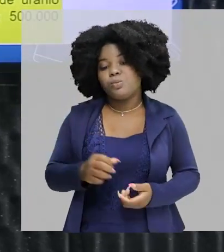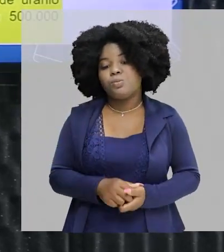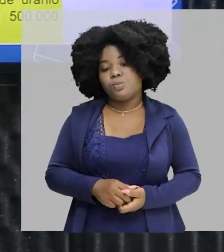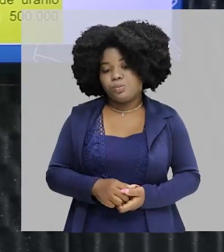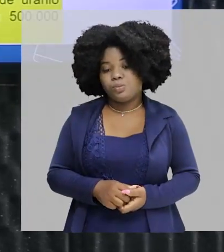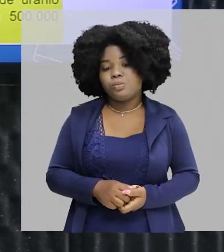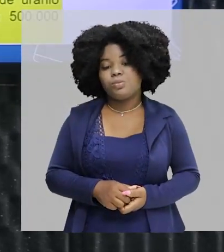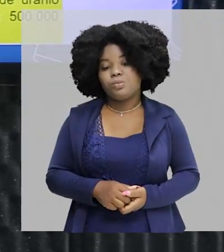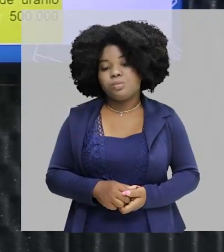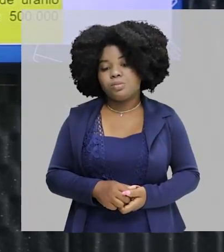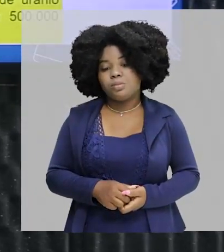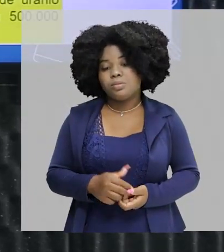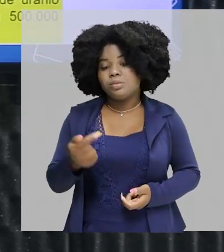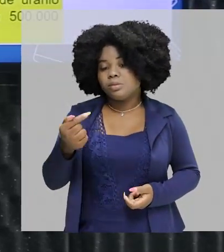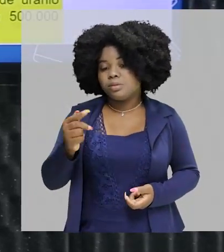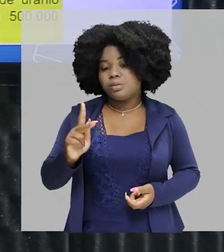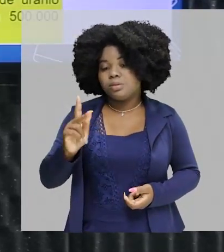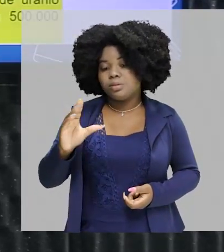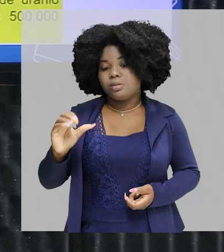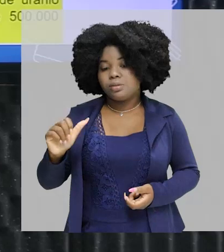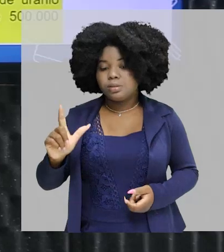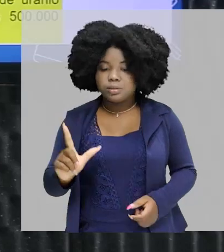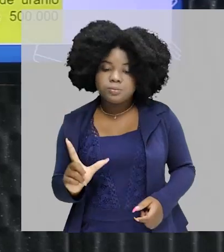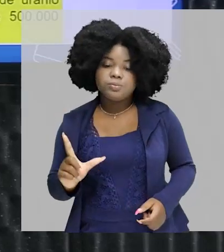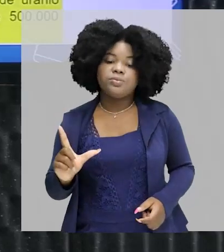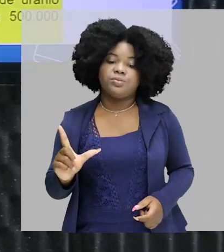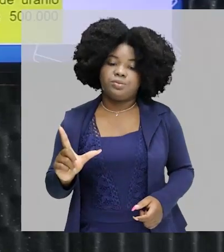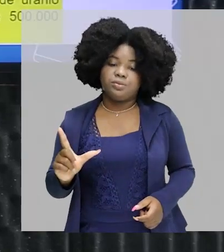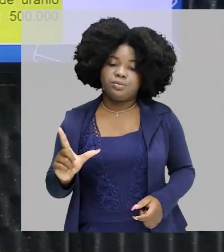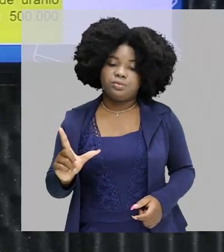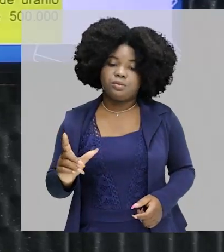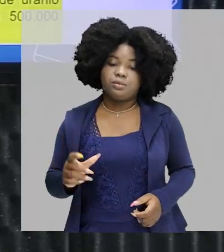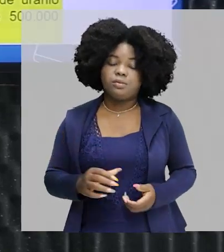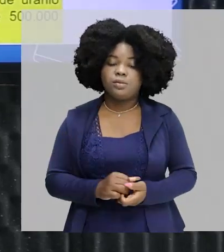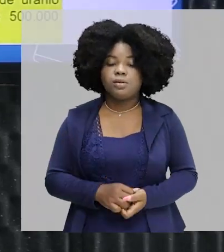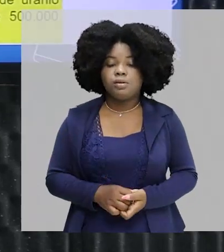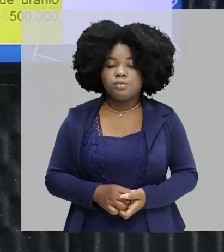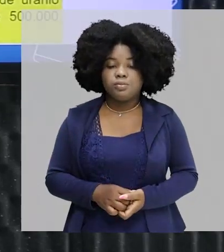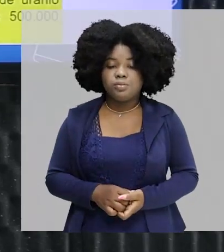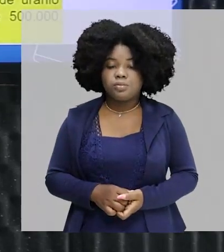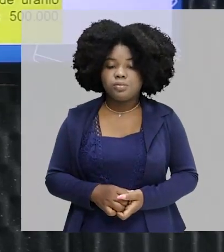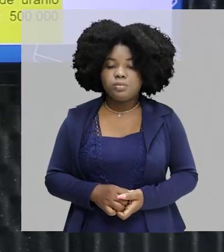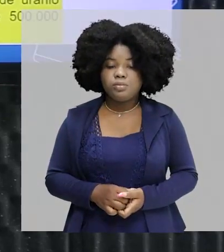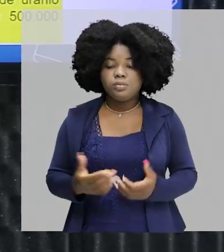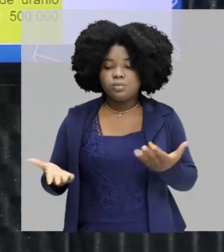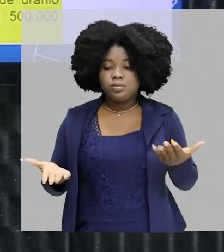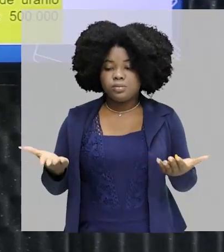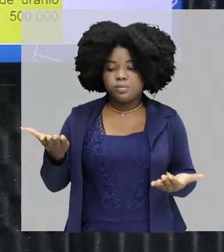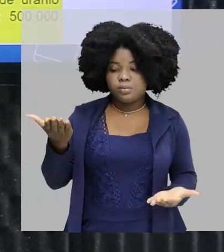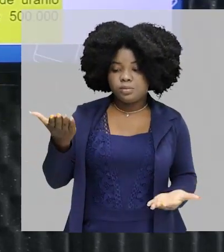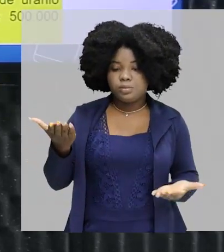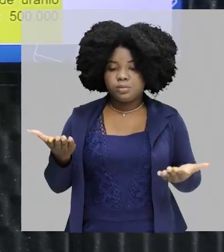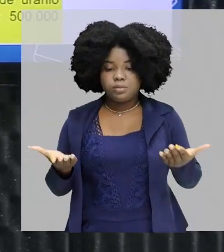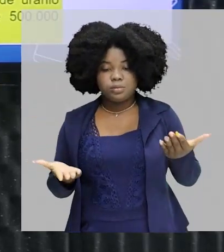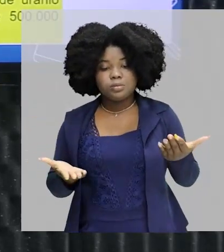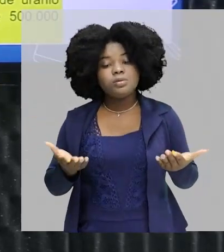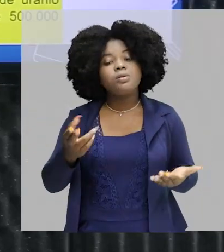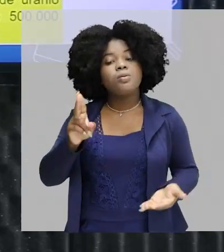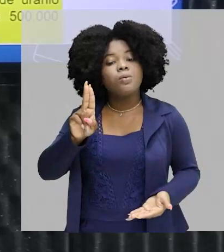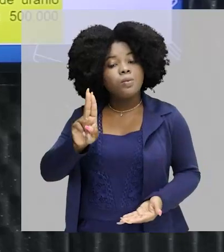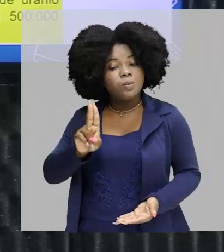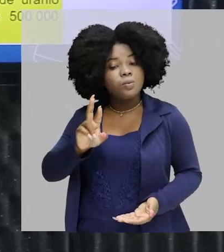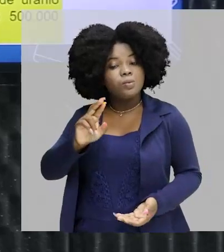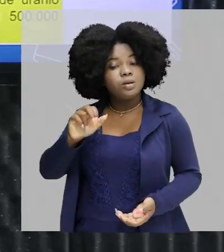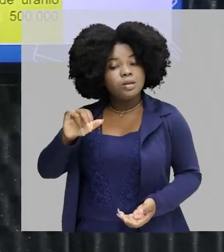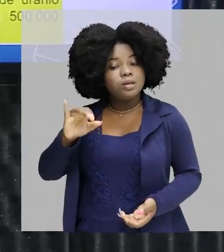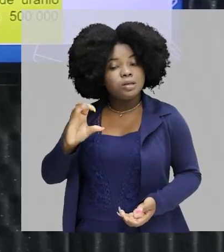álcool combustível, 7 quilocalorias por grama. Então, a comparação com o urânio